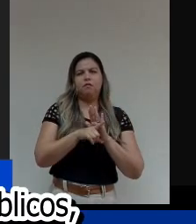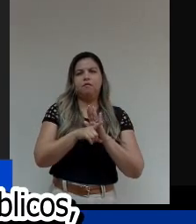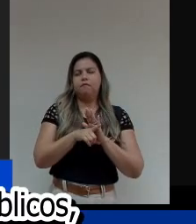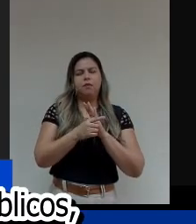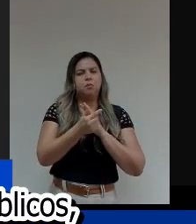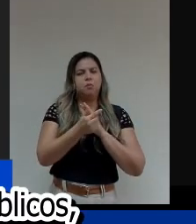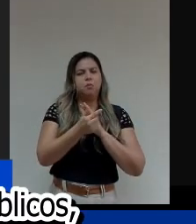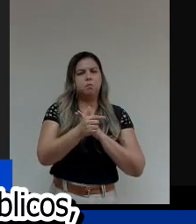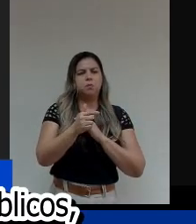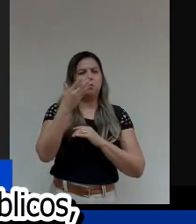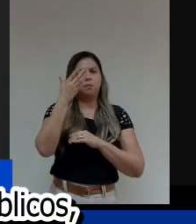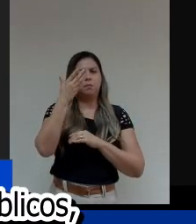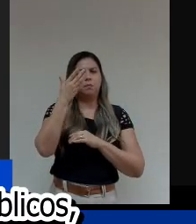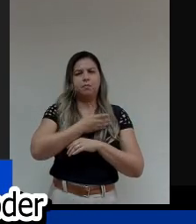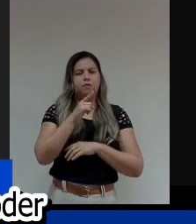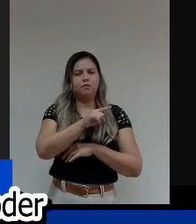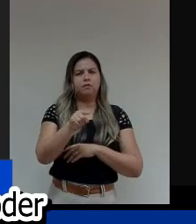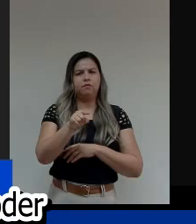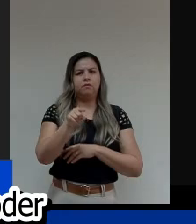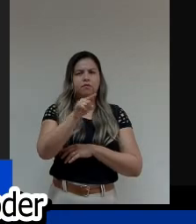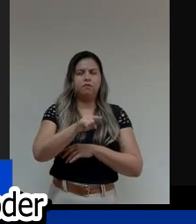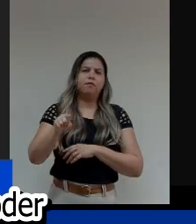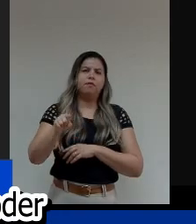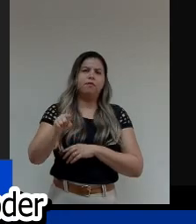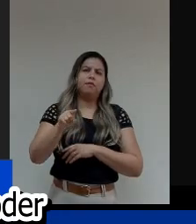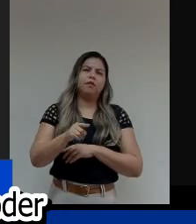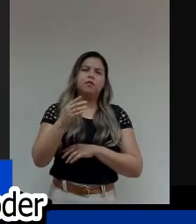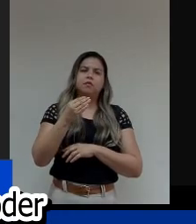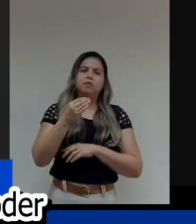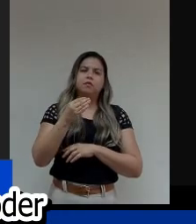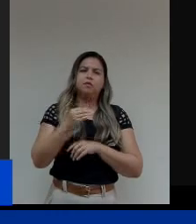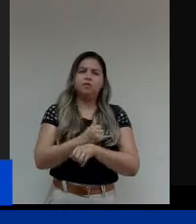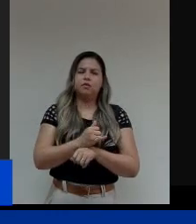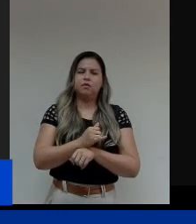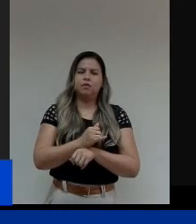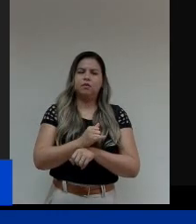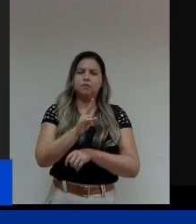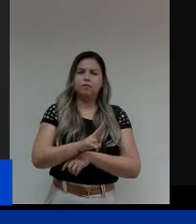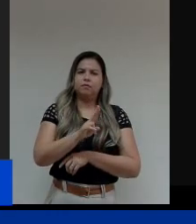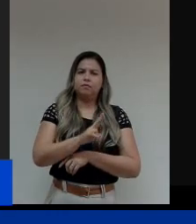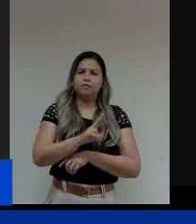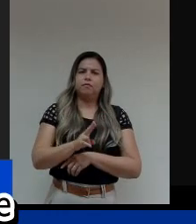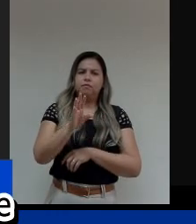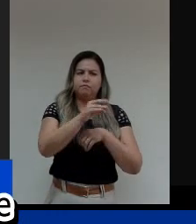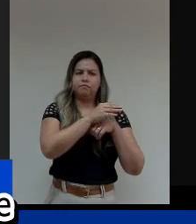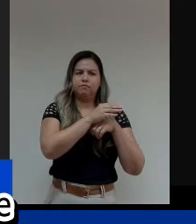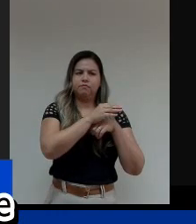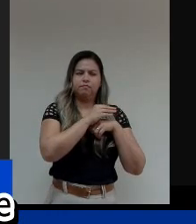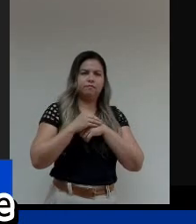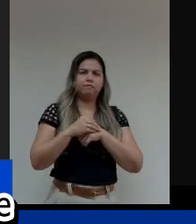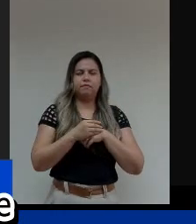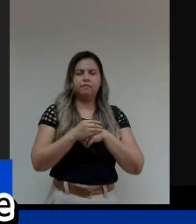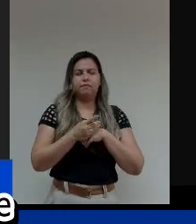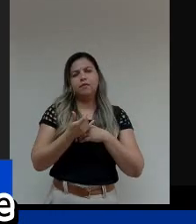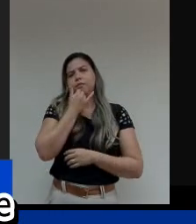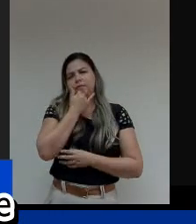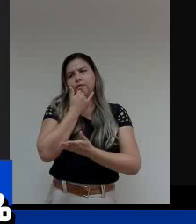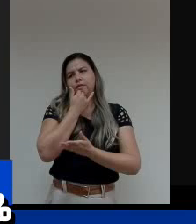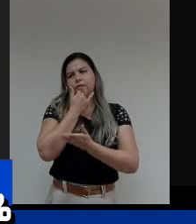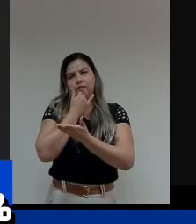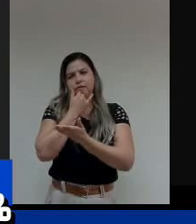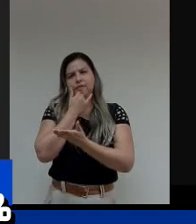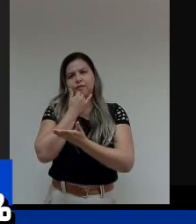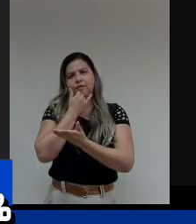tenha utilizado recursos públicos, nem de que tenha havido participação do poder público em sua produção. Eu até peço desculpas à doutora Sara,